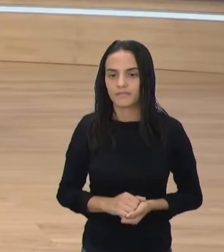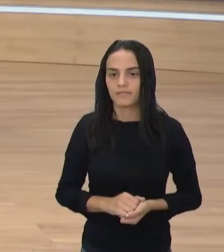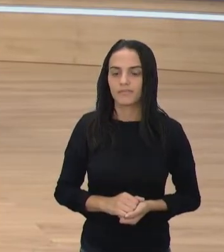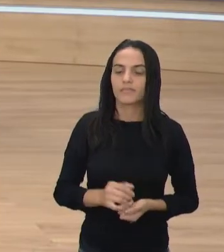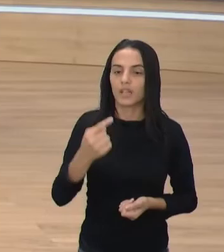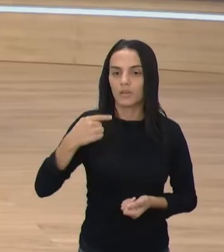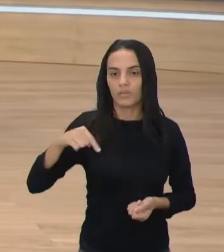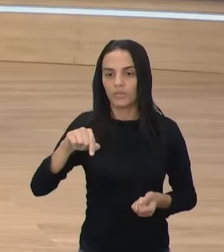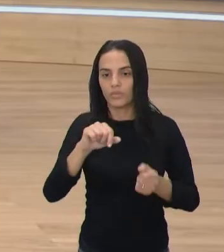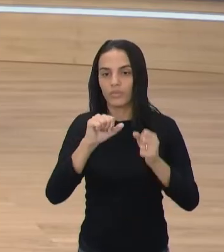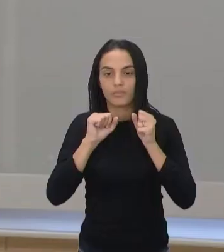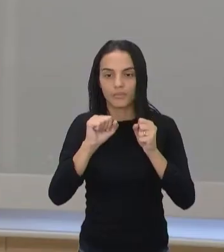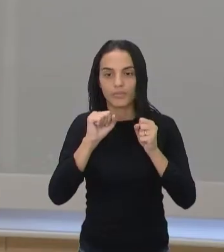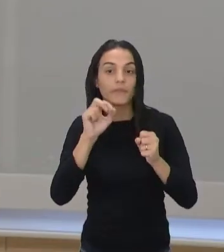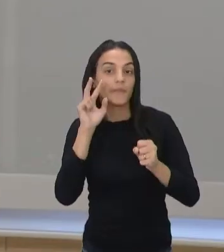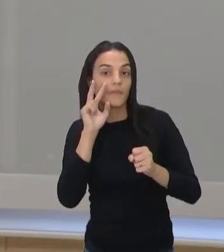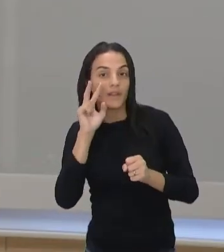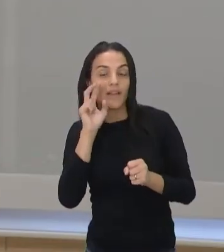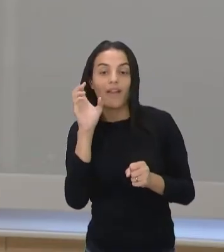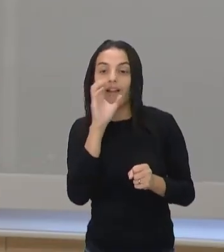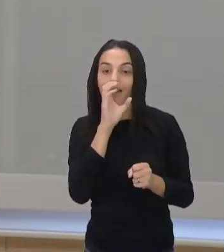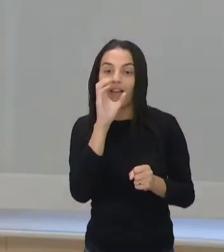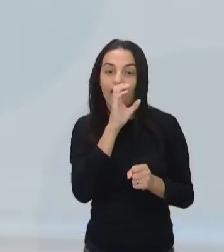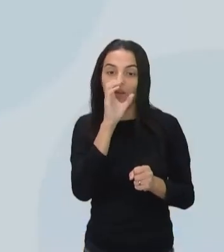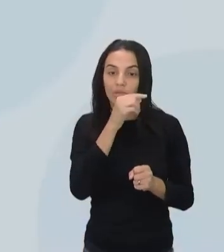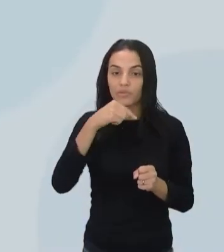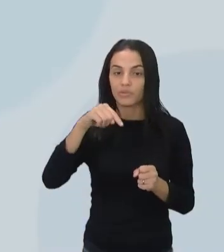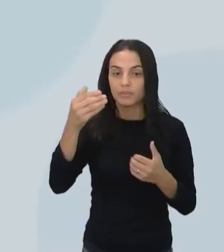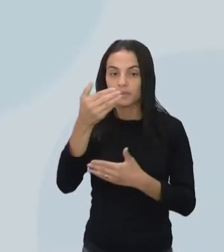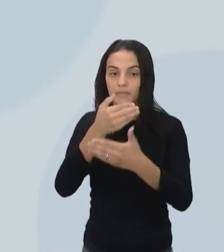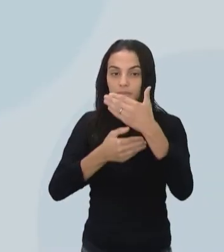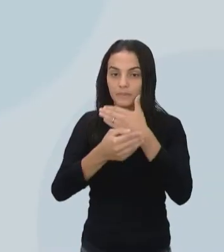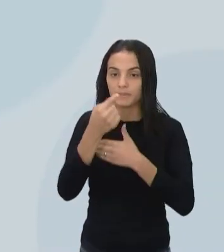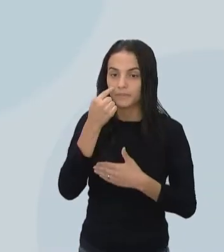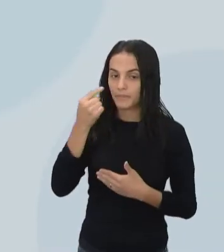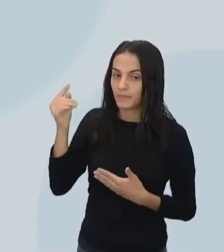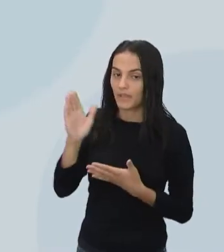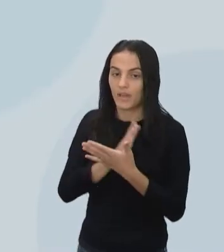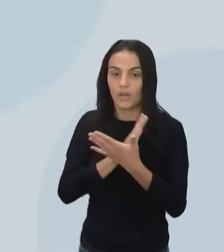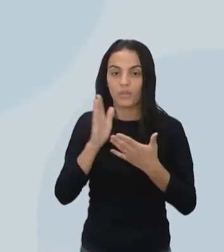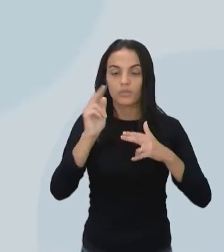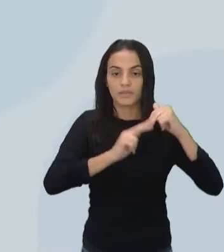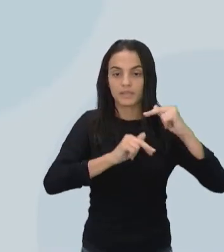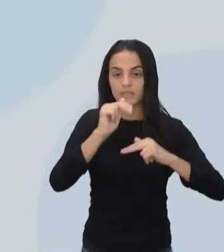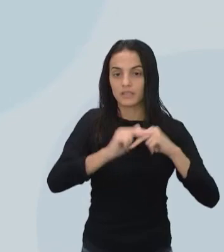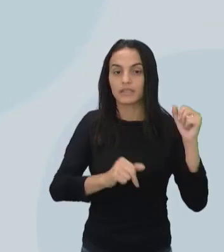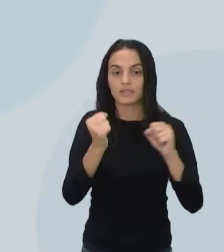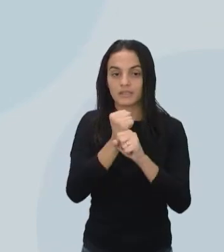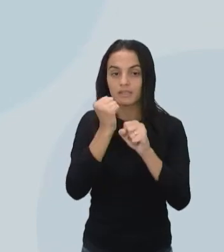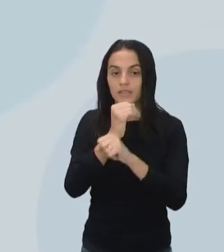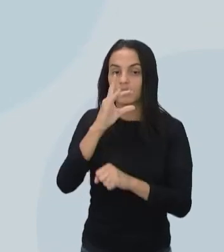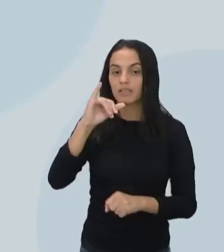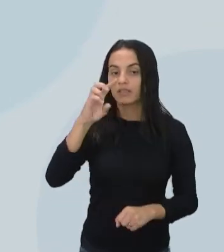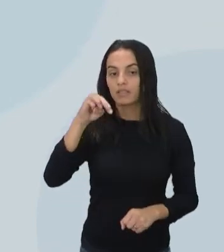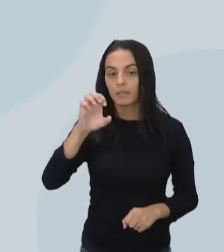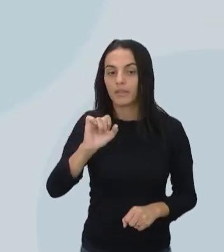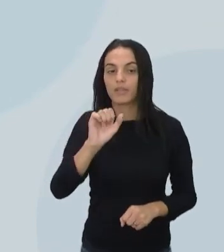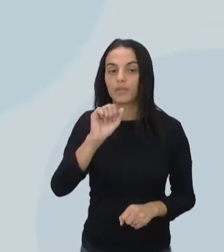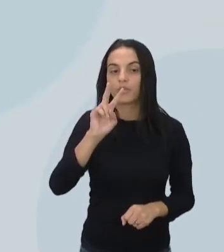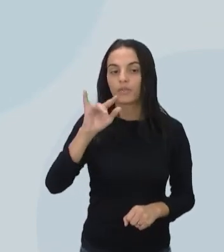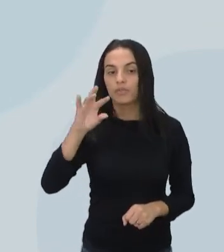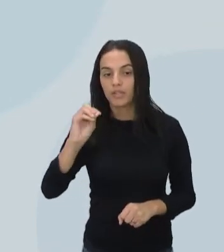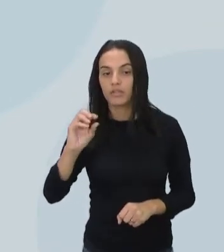então a gente pode dar uma olhada aqui rapidinha no nosso PPT, onde nós temos ali elencados alguns materiais, como o cimento, o vidro, o aço e a